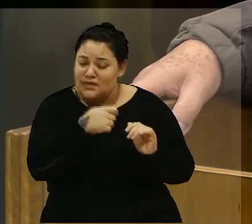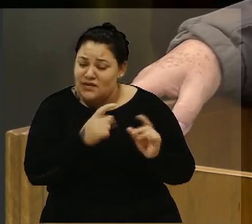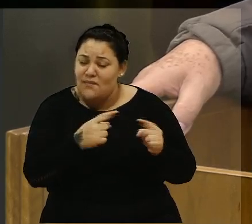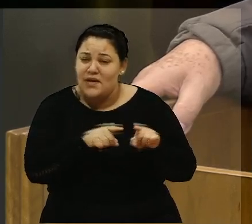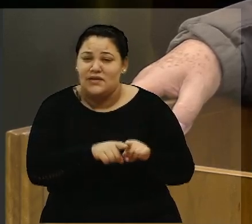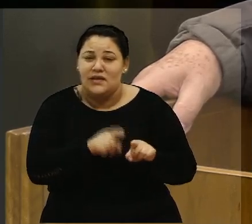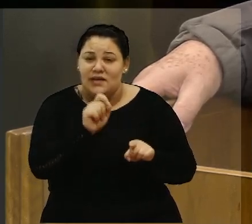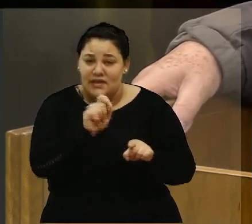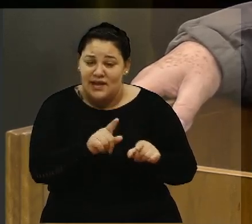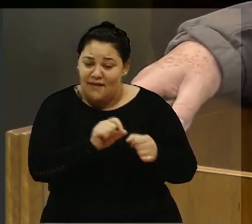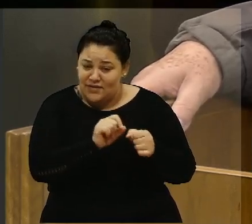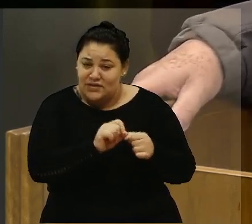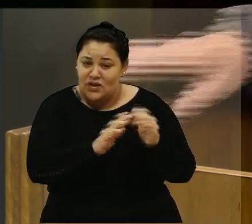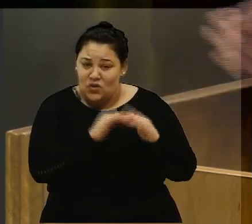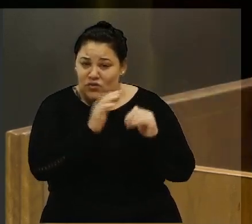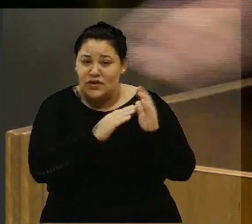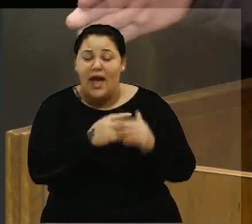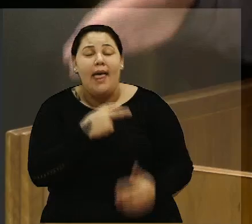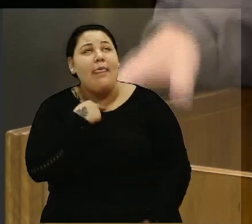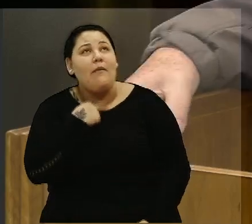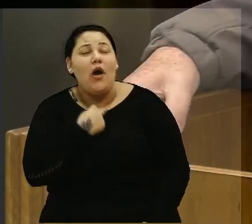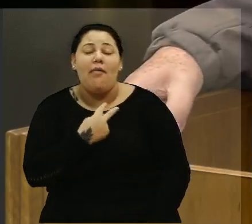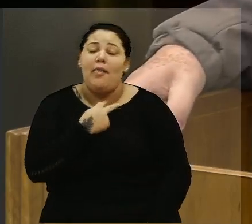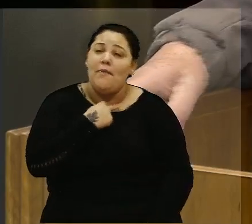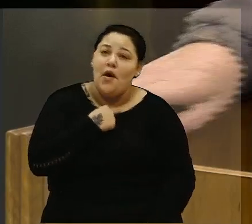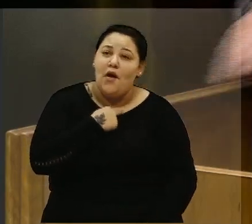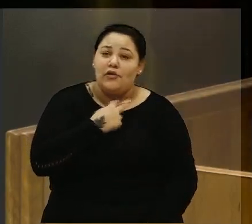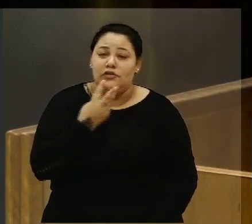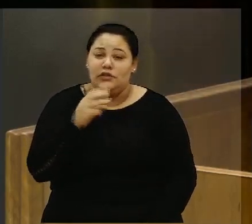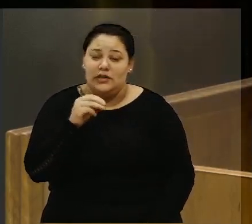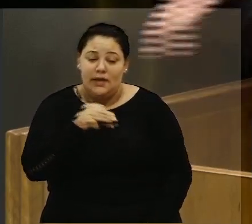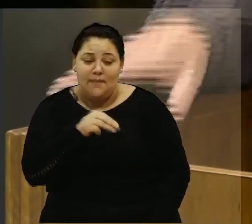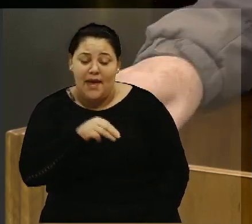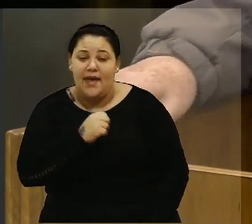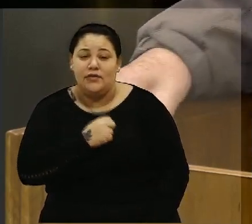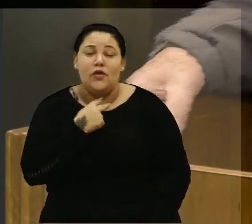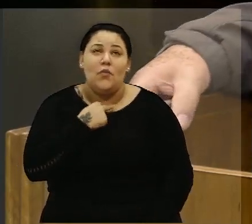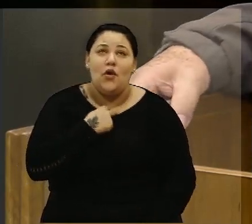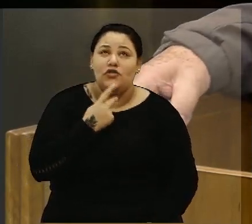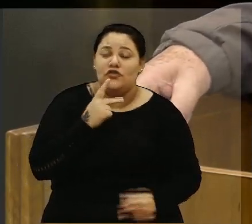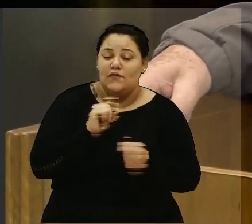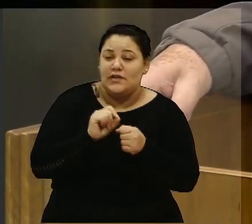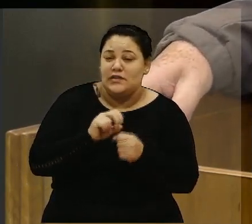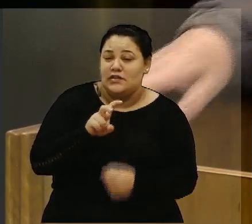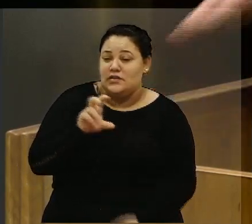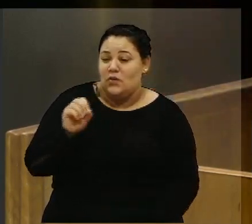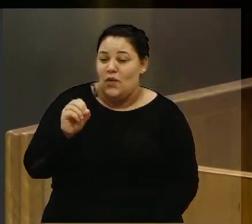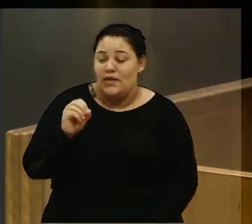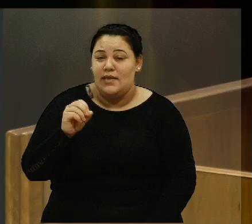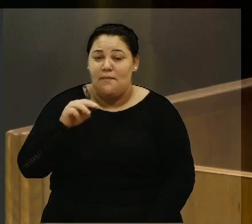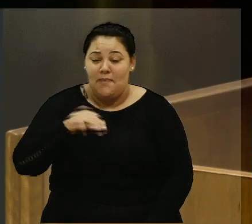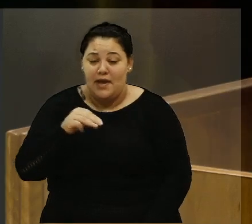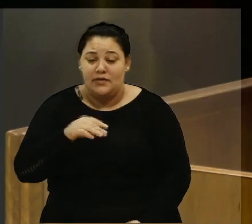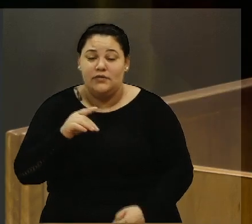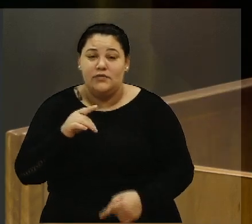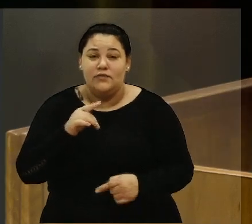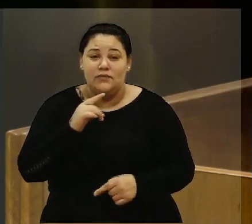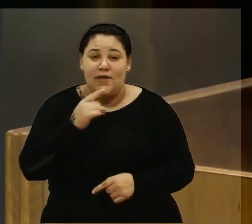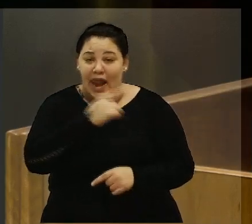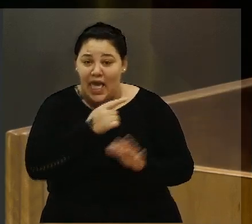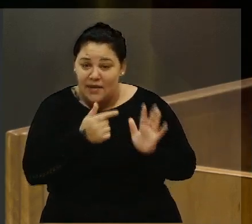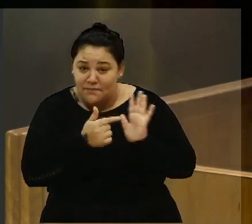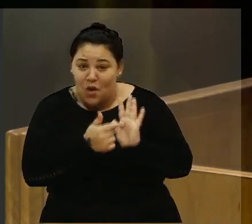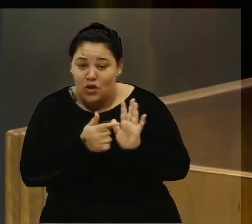Quer fazer um galpão? Não pode fazer nos 30 metros, não pode fazer nos 50 metros da nascente. Então, vai lá e define